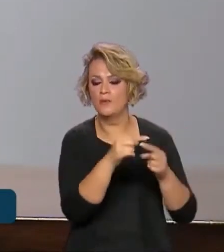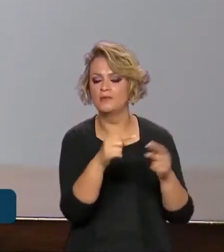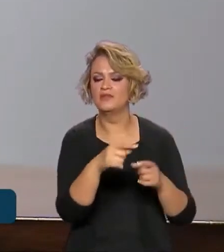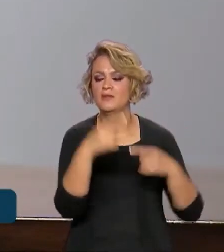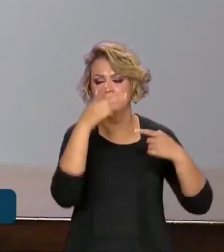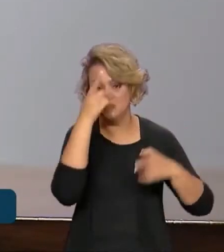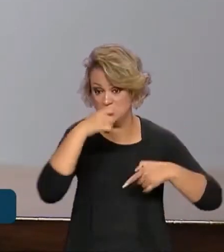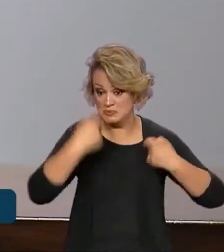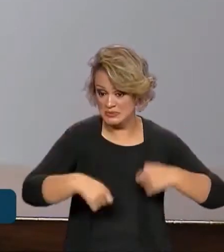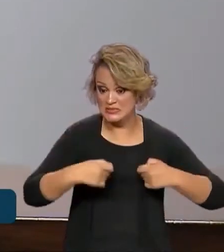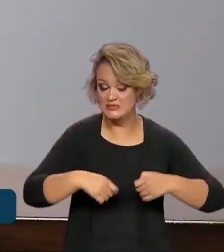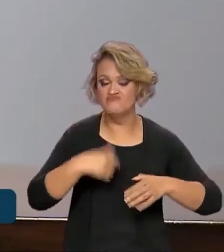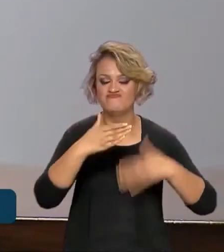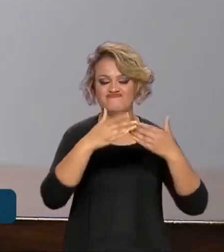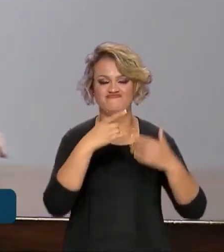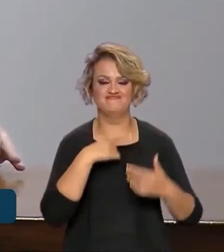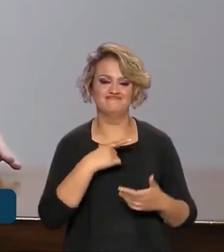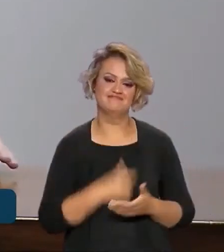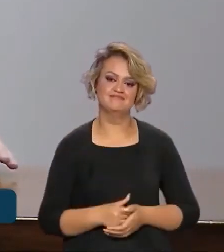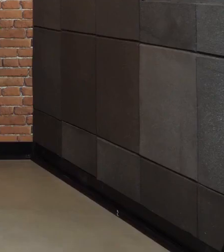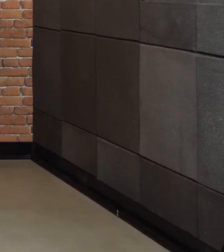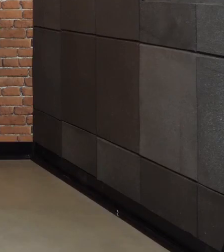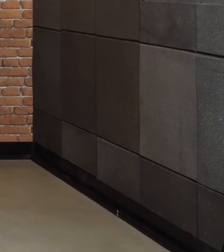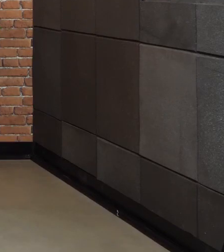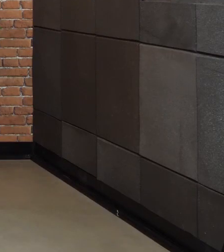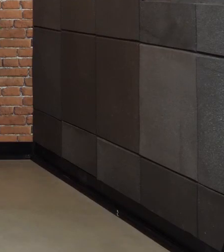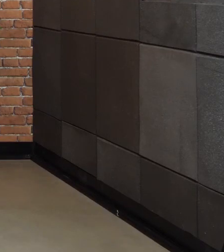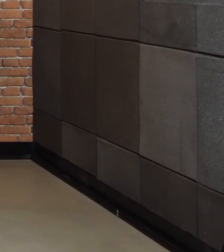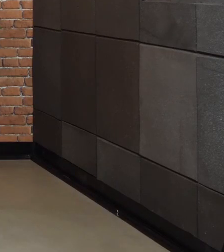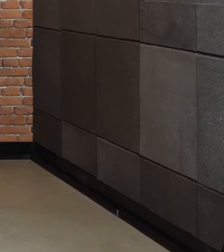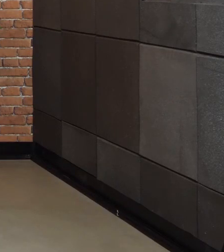com a necessidade da nossa gente.